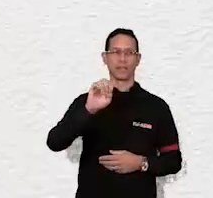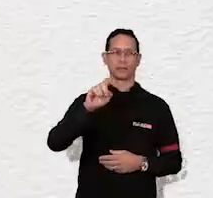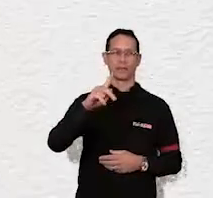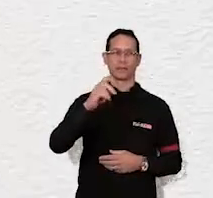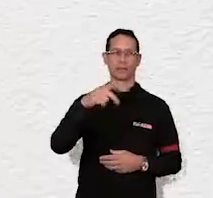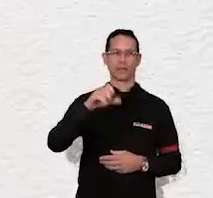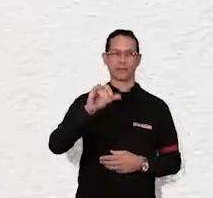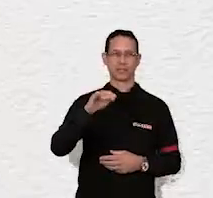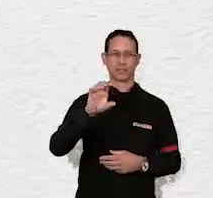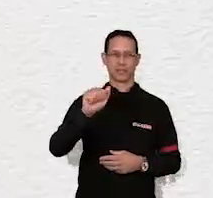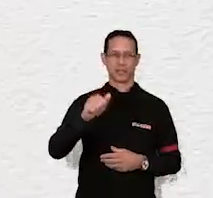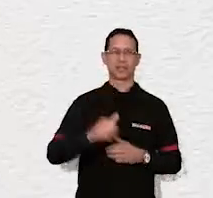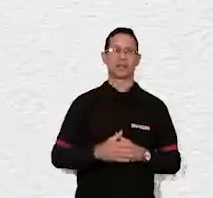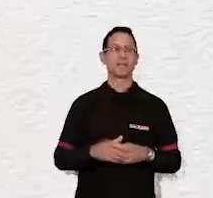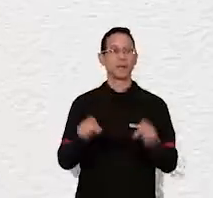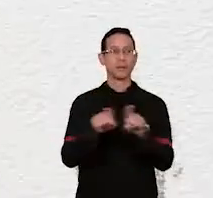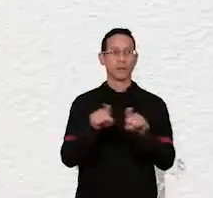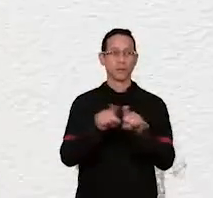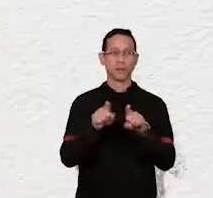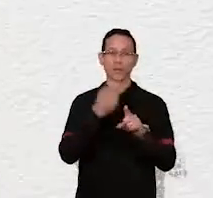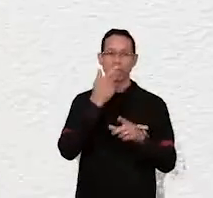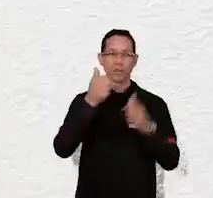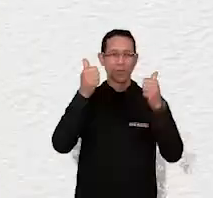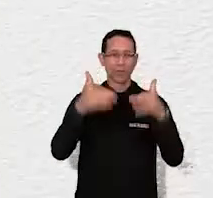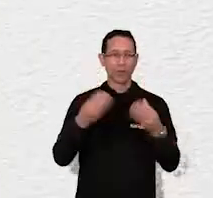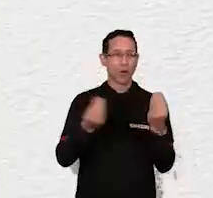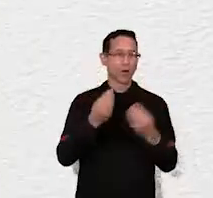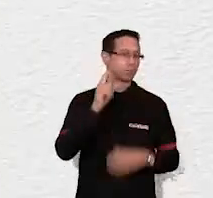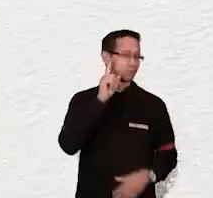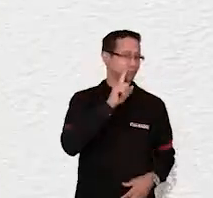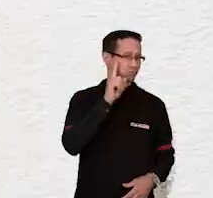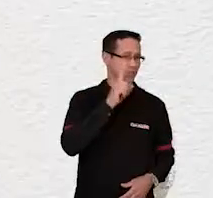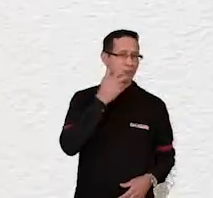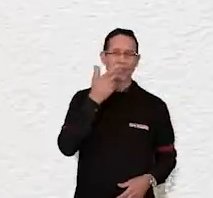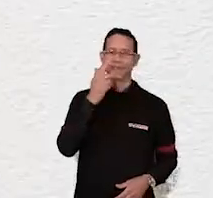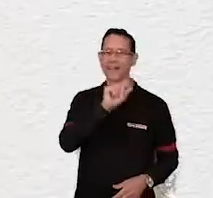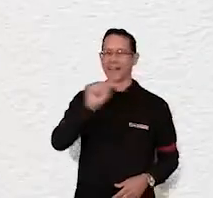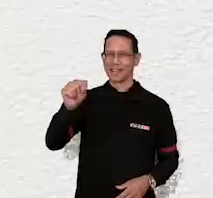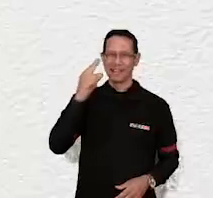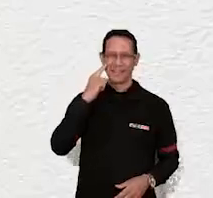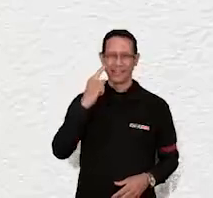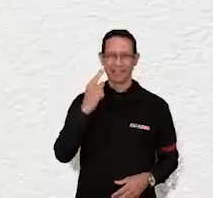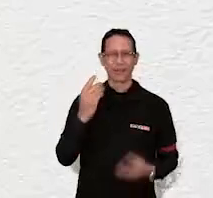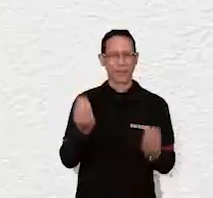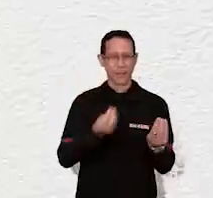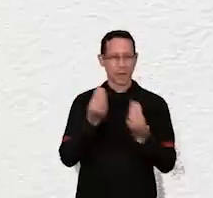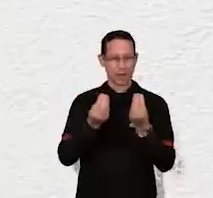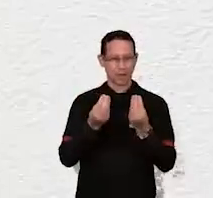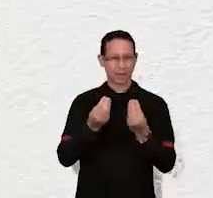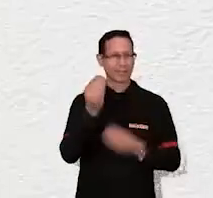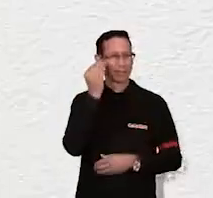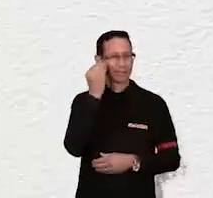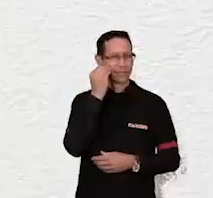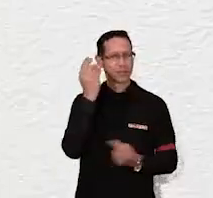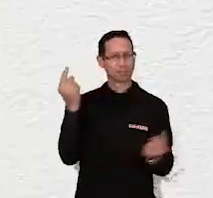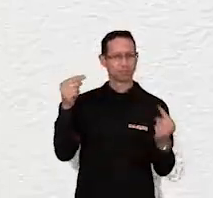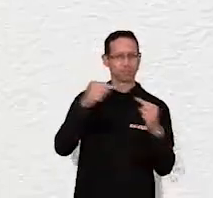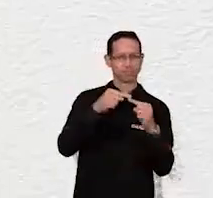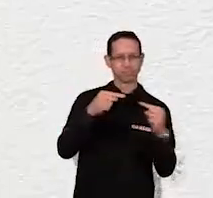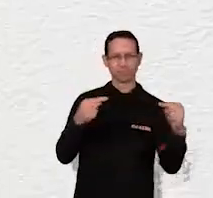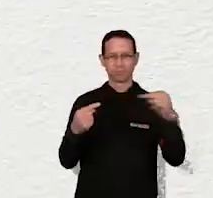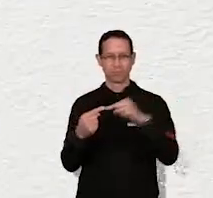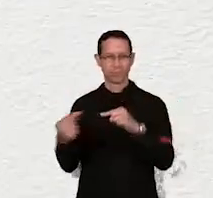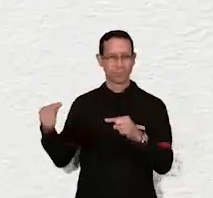estenosante. E a gente vai também falar como que os americanos chamam essas otites, até para a gente tentar fazer uma